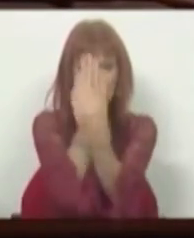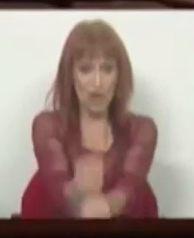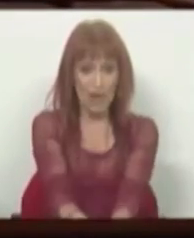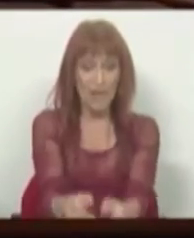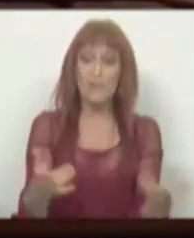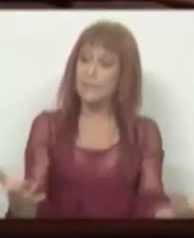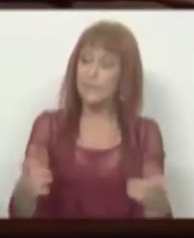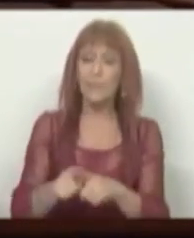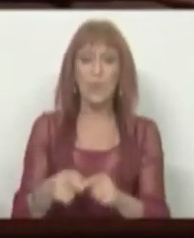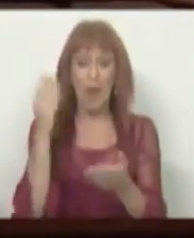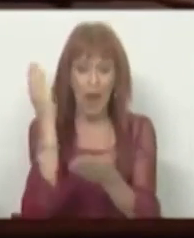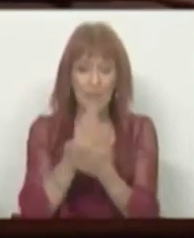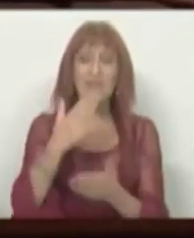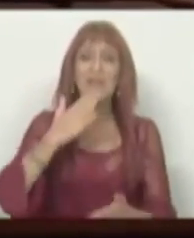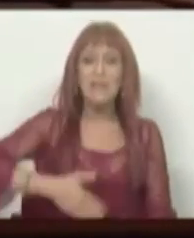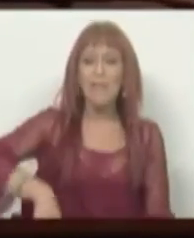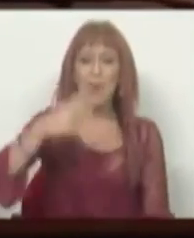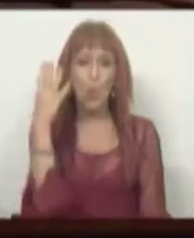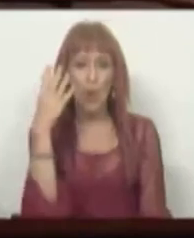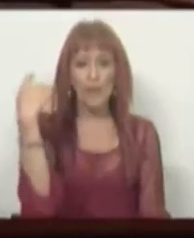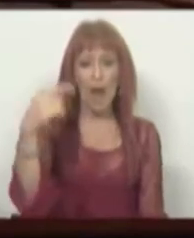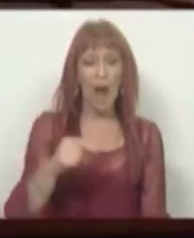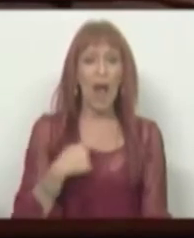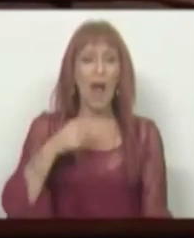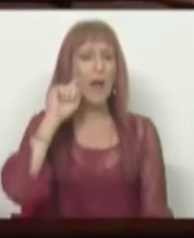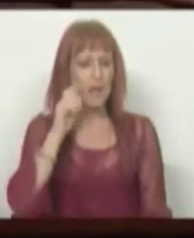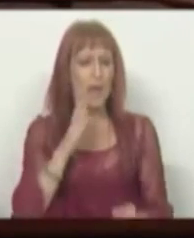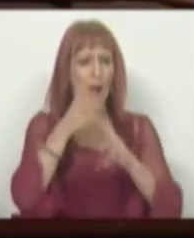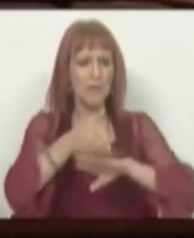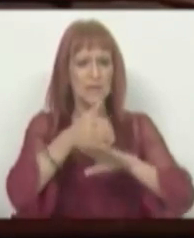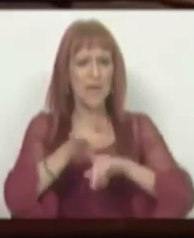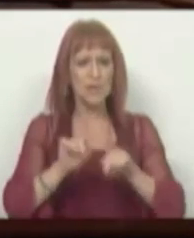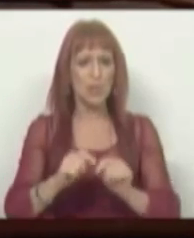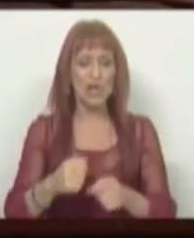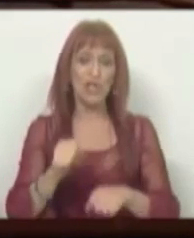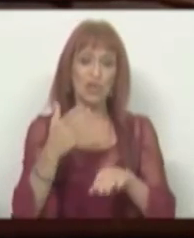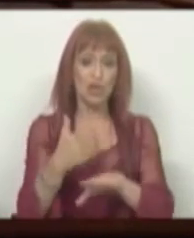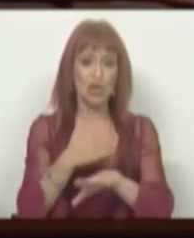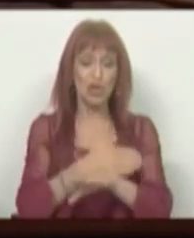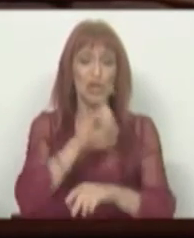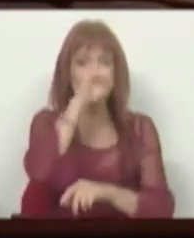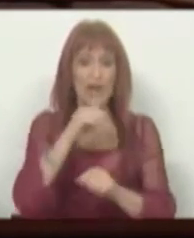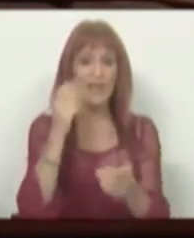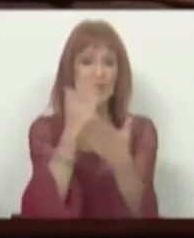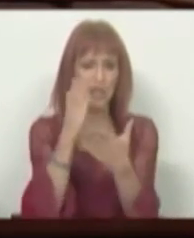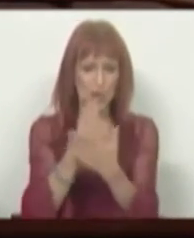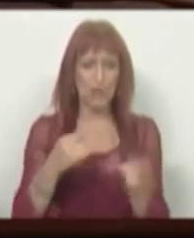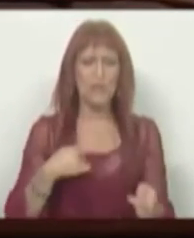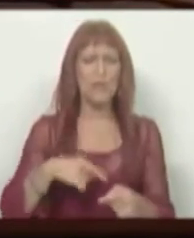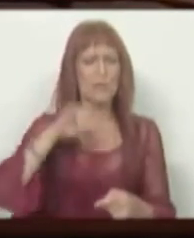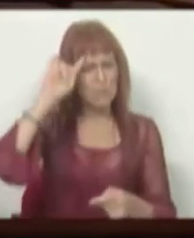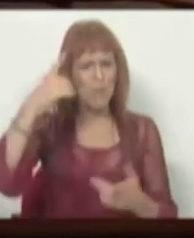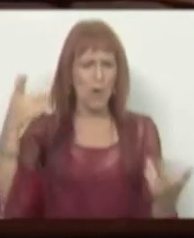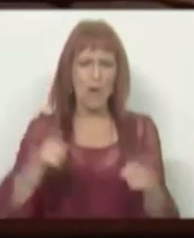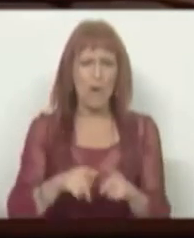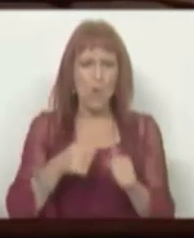e por, a partir dos 4 anos, haver uma garantia de acesso aos jardins de infância. Reconhecendo que não